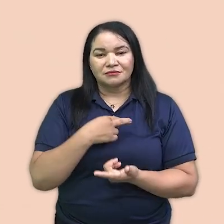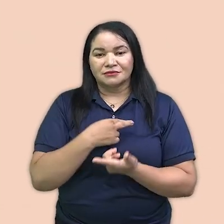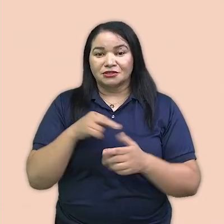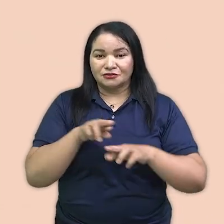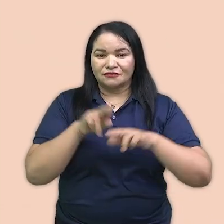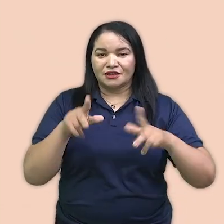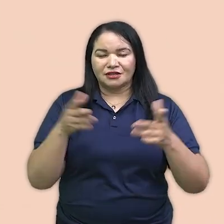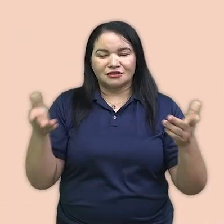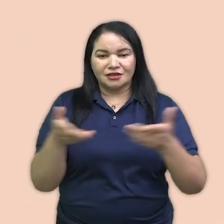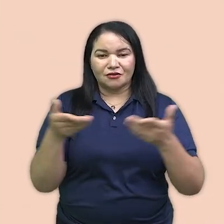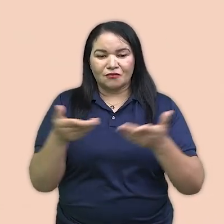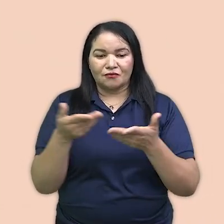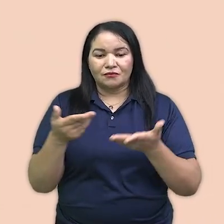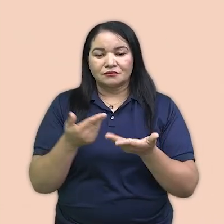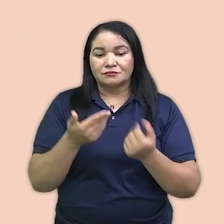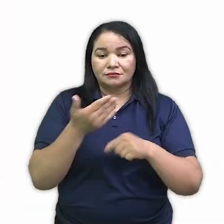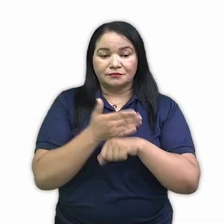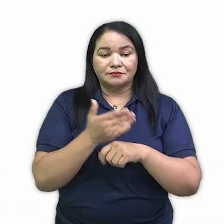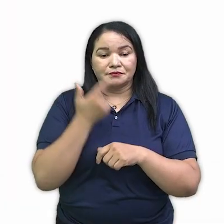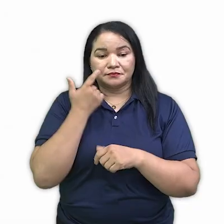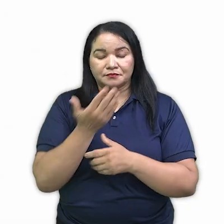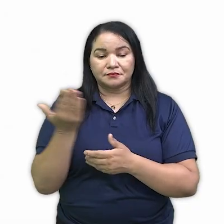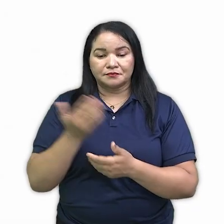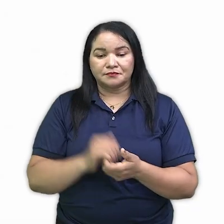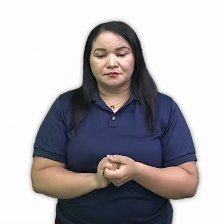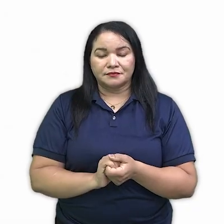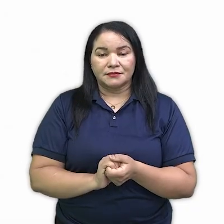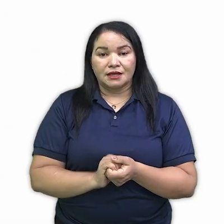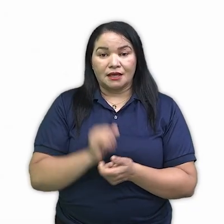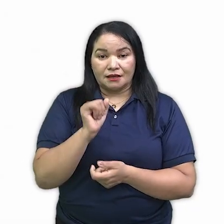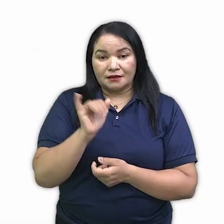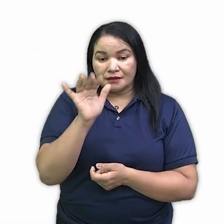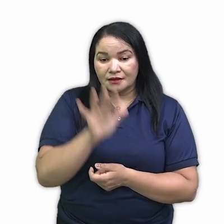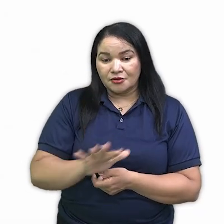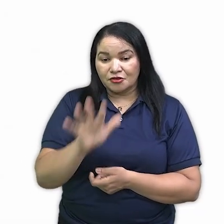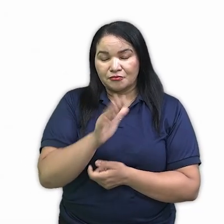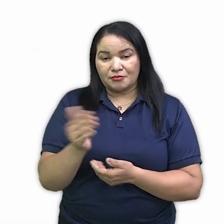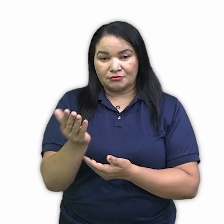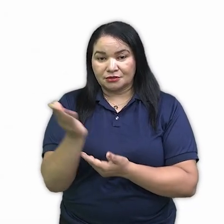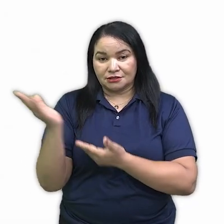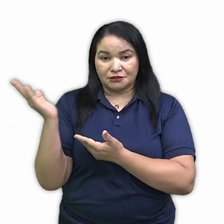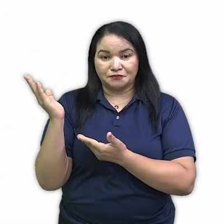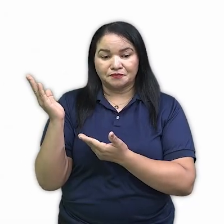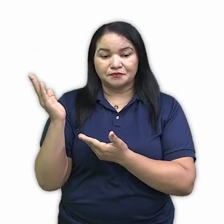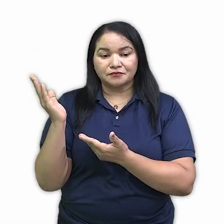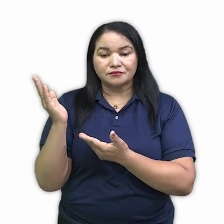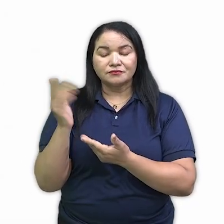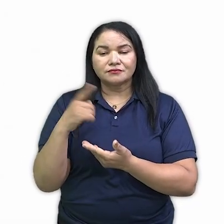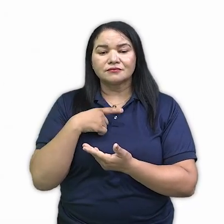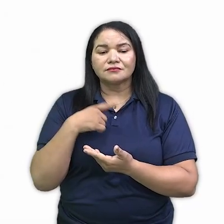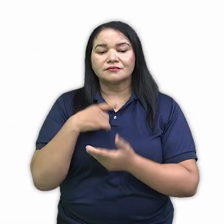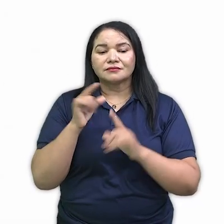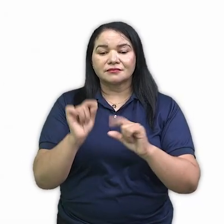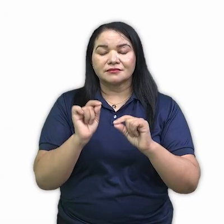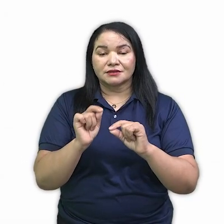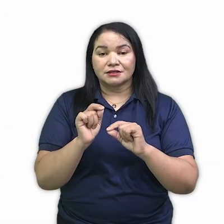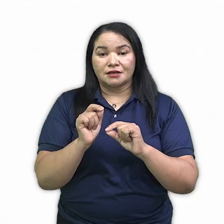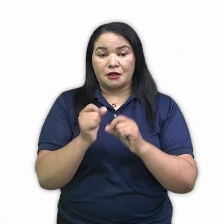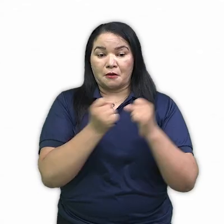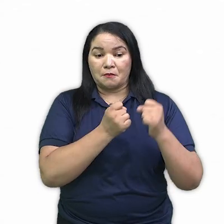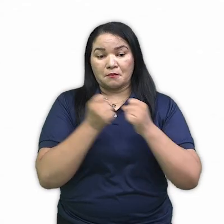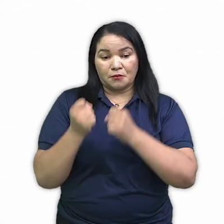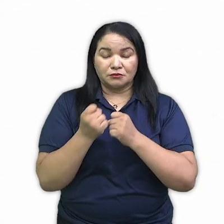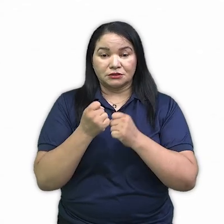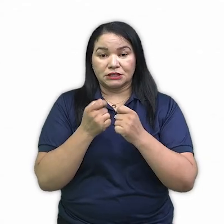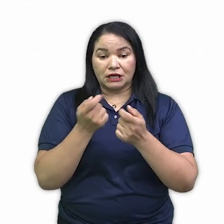bem comum. Vamos ver um pouquinho agora então, olha só. Vocês estão vendo essa imagem aí, eu acho ela fantástica, esse quadro aí, né? A ideia do